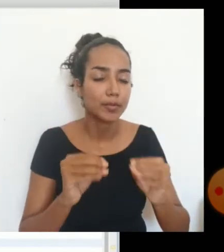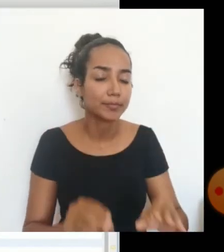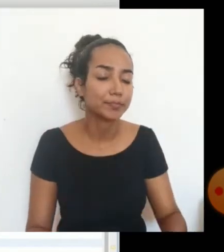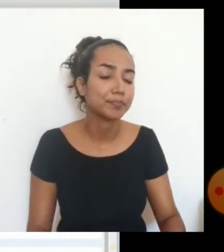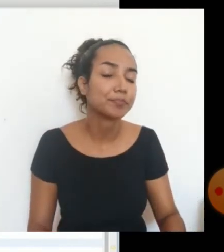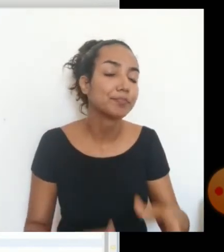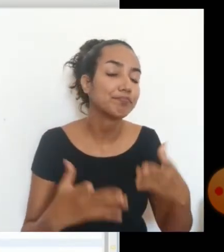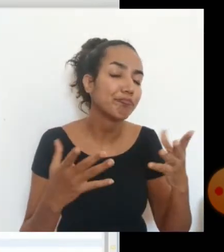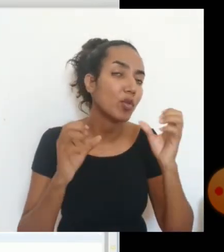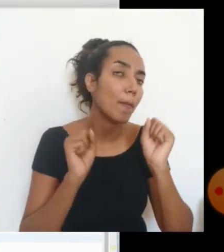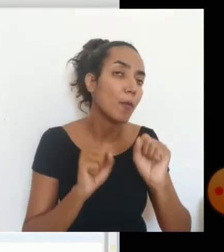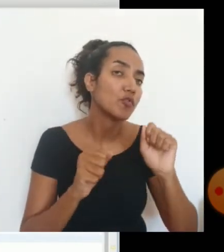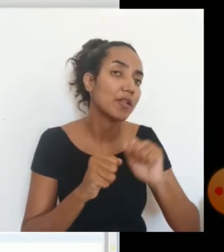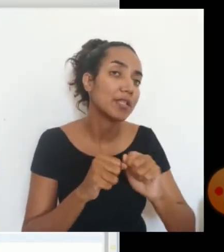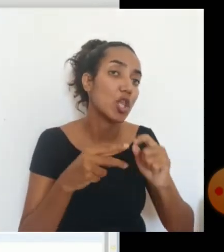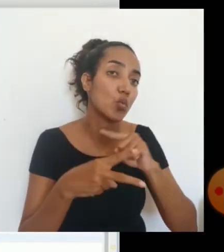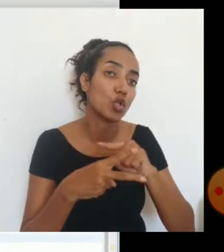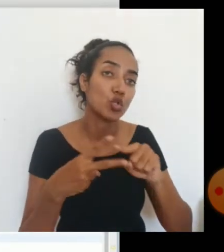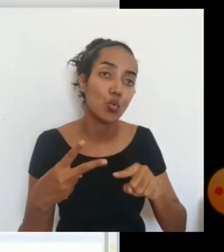chamar